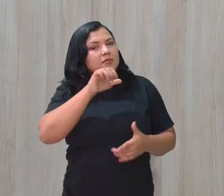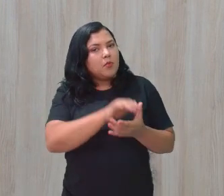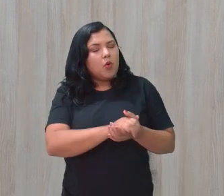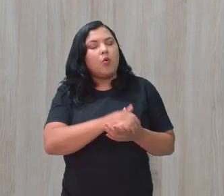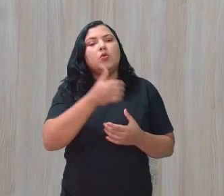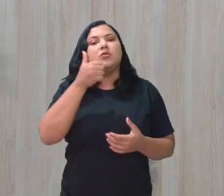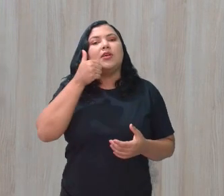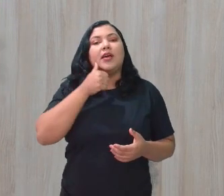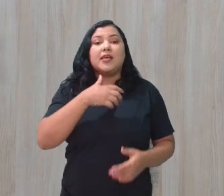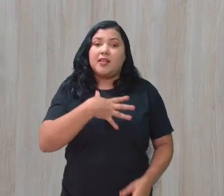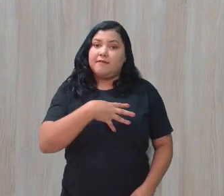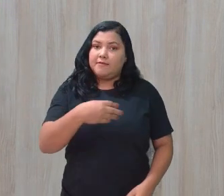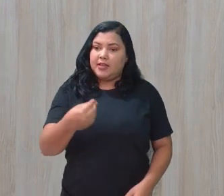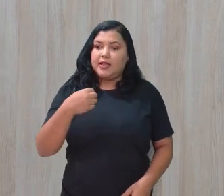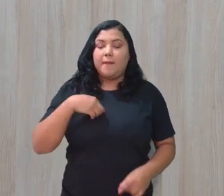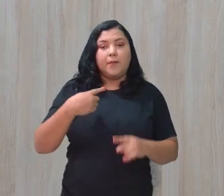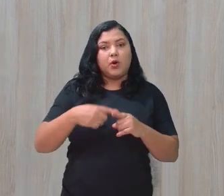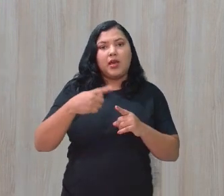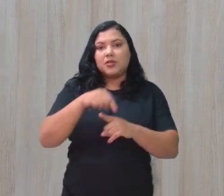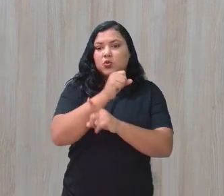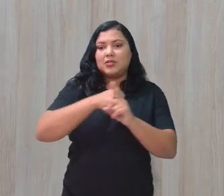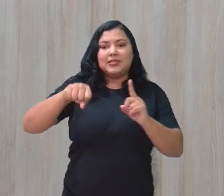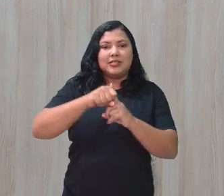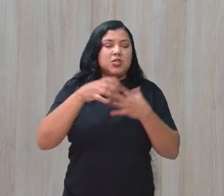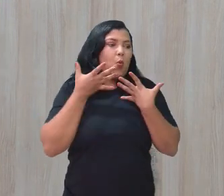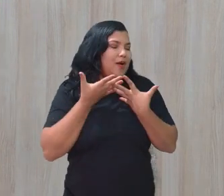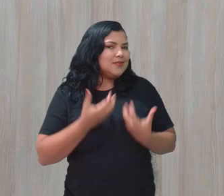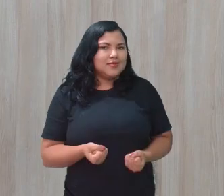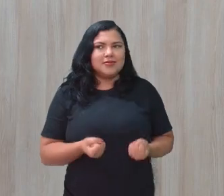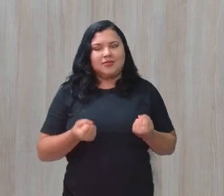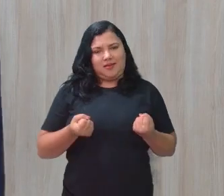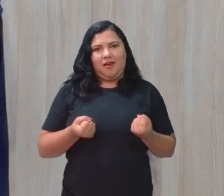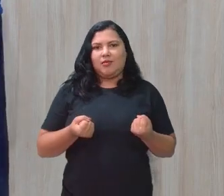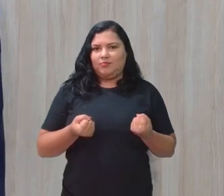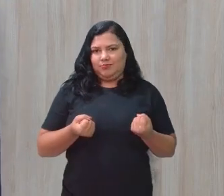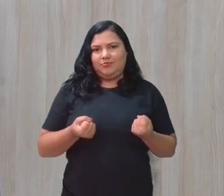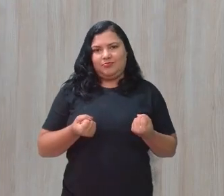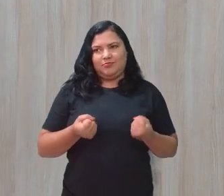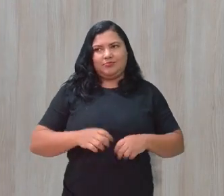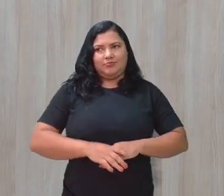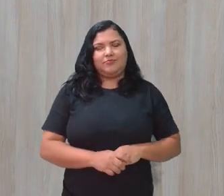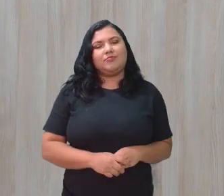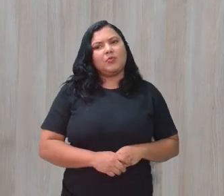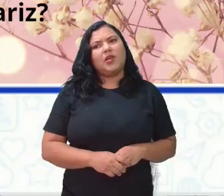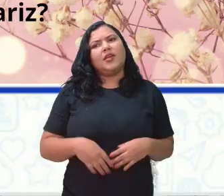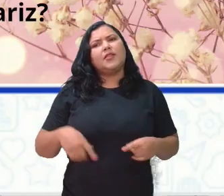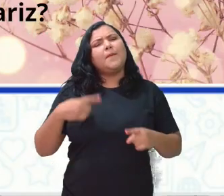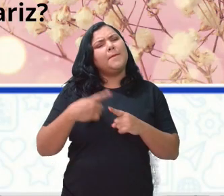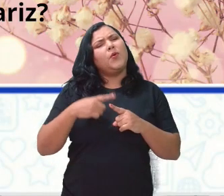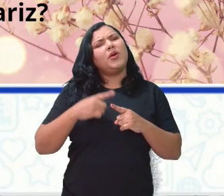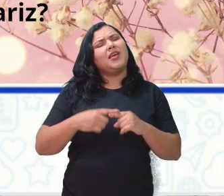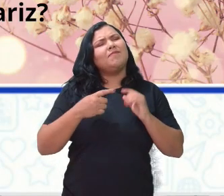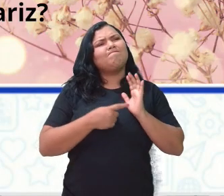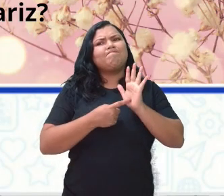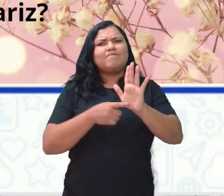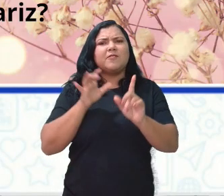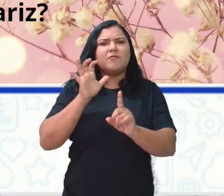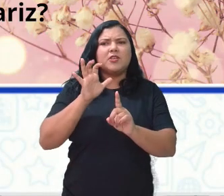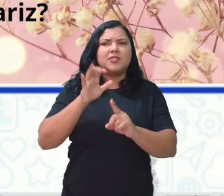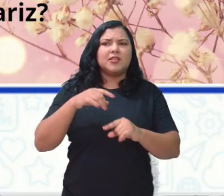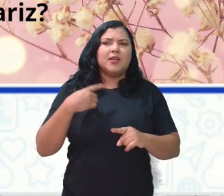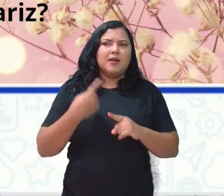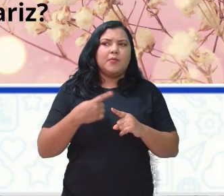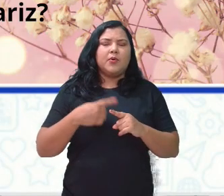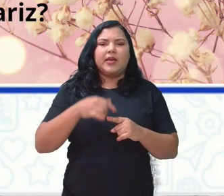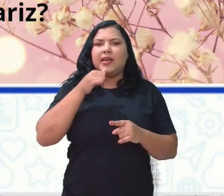sendo rejeitado socialmente, e elas por tabela, né? Uhum. E aí, por que esse nariz choca tanto? Justamente por ser algo